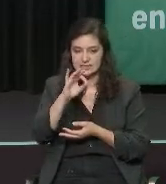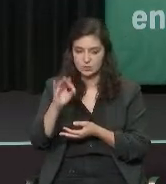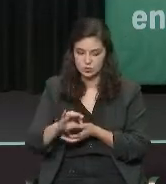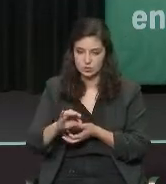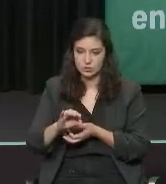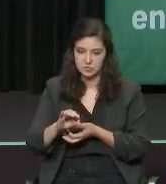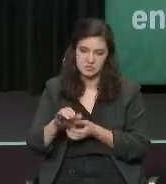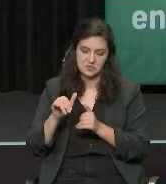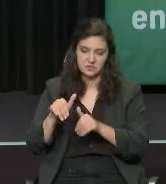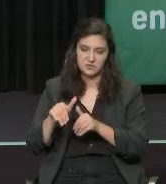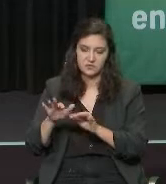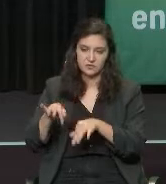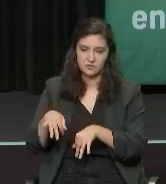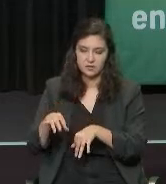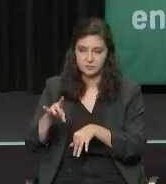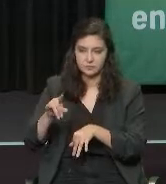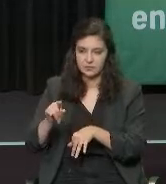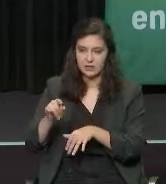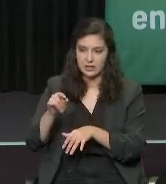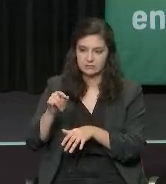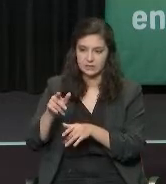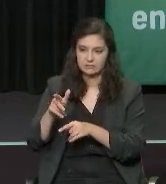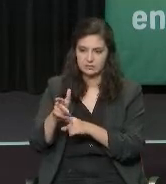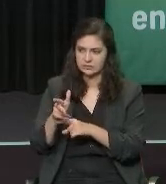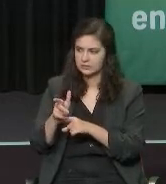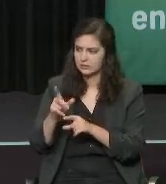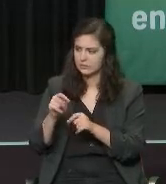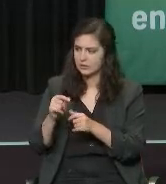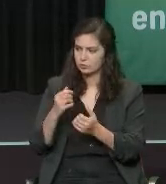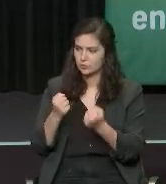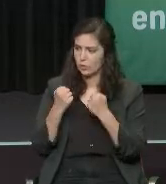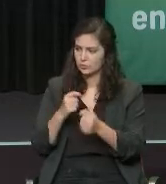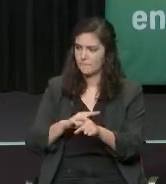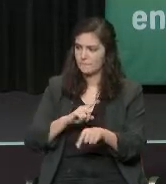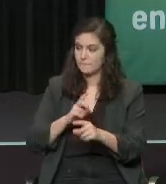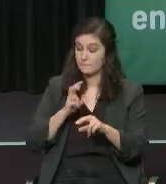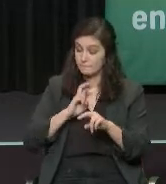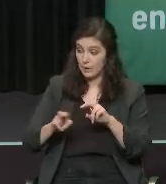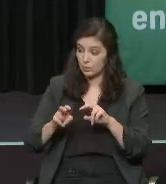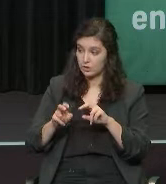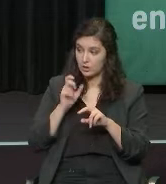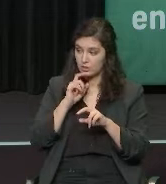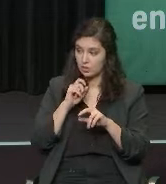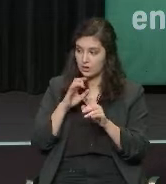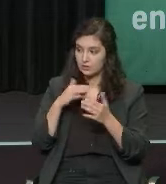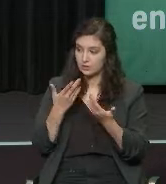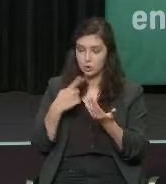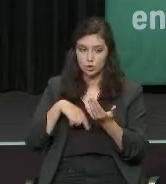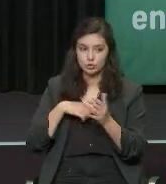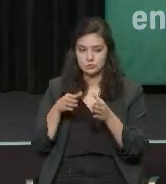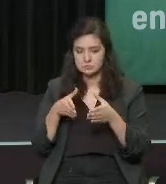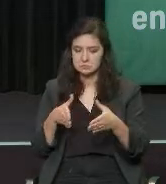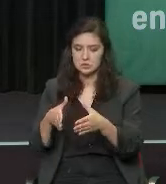com 60% e com uma câmara produzida localmente e um motor também produzido